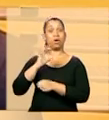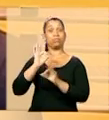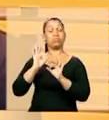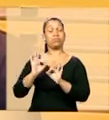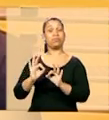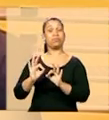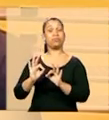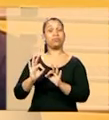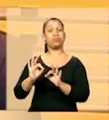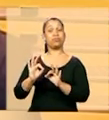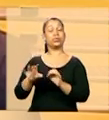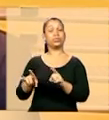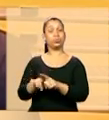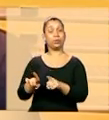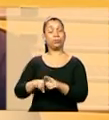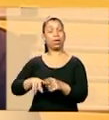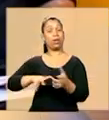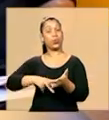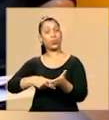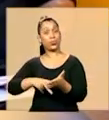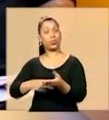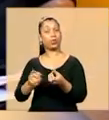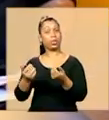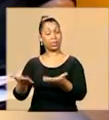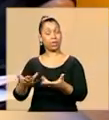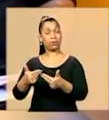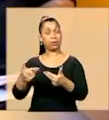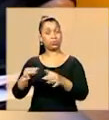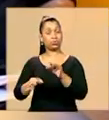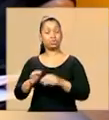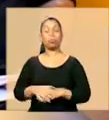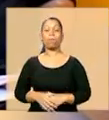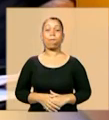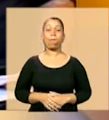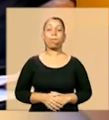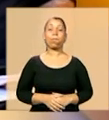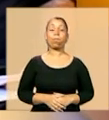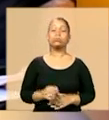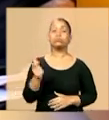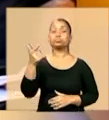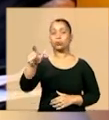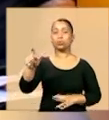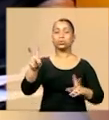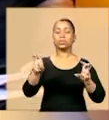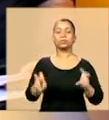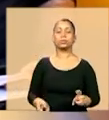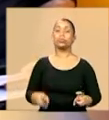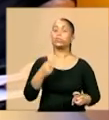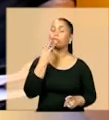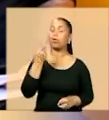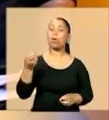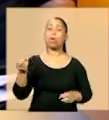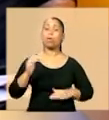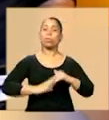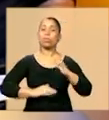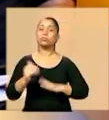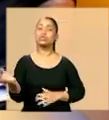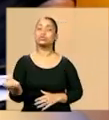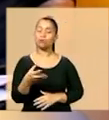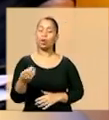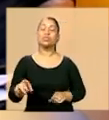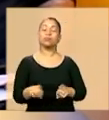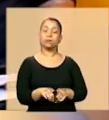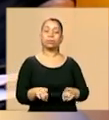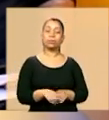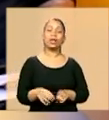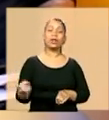assistência jurídica. Doutor, uma outra questão. A gente falou de novas profissões, mas a gente também tem novas configurações trabalhistas, uma